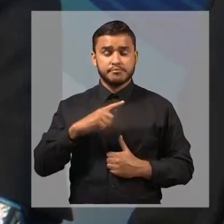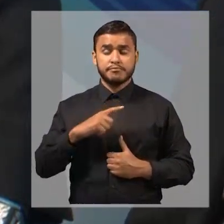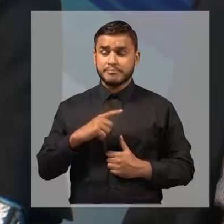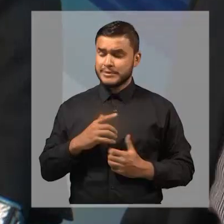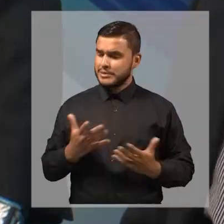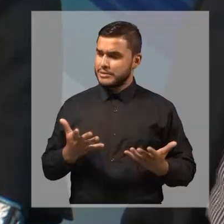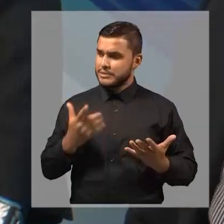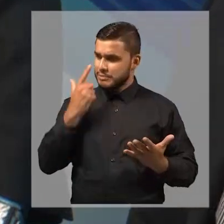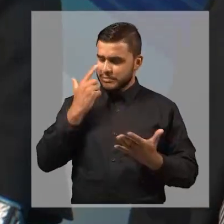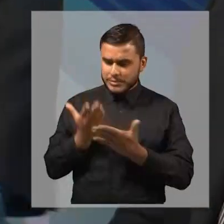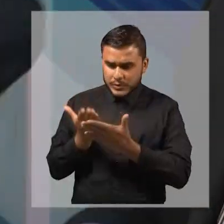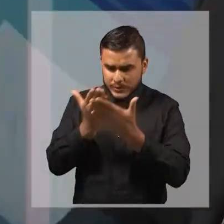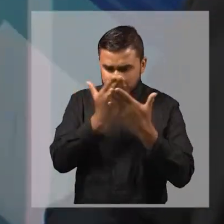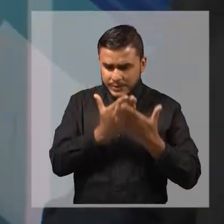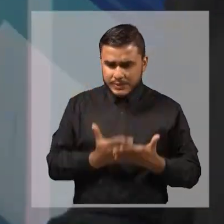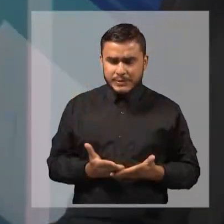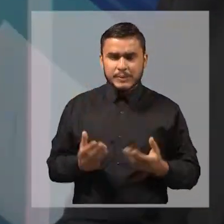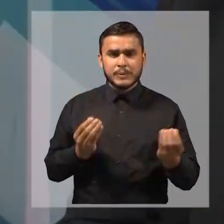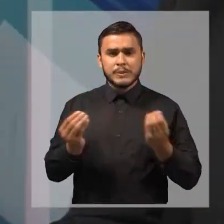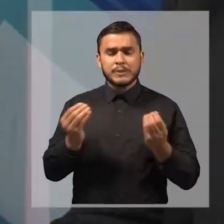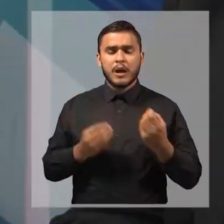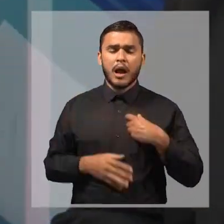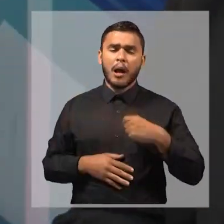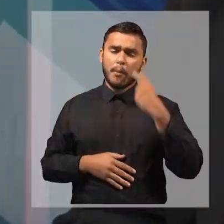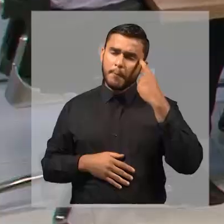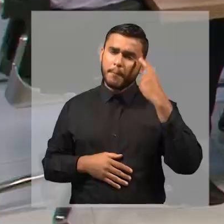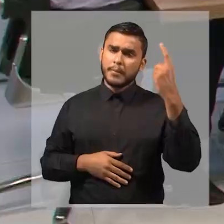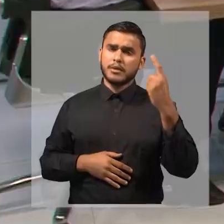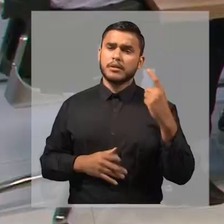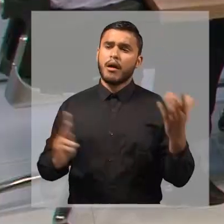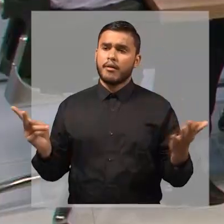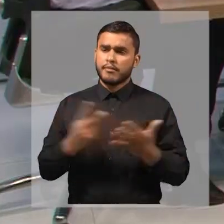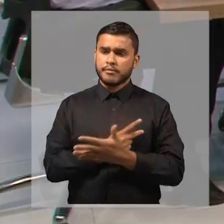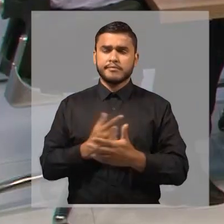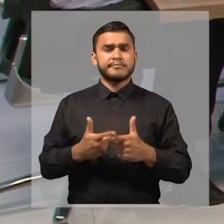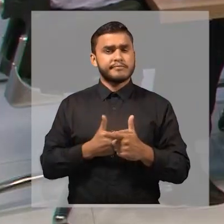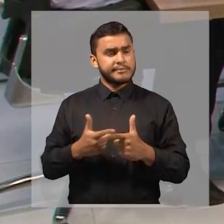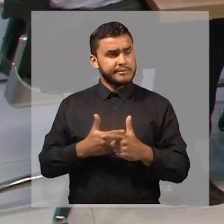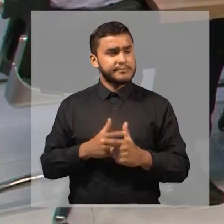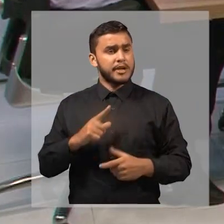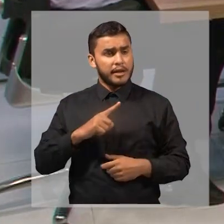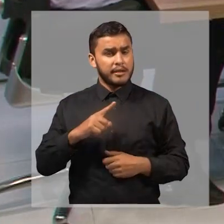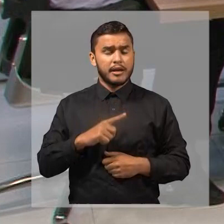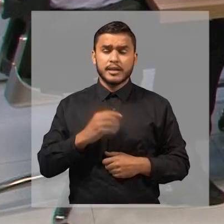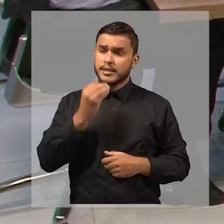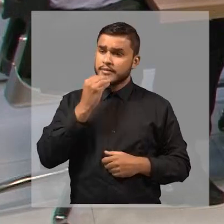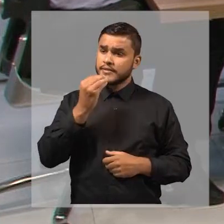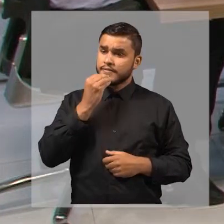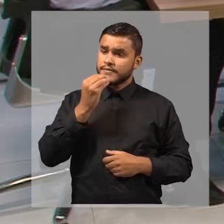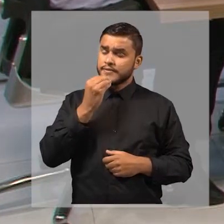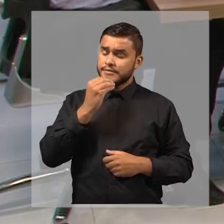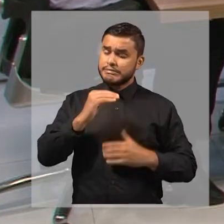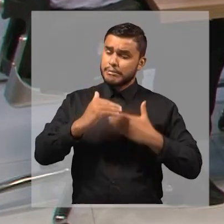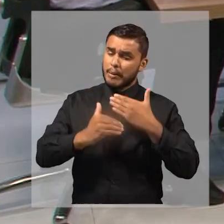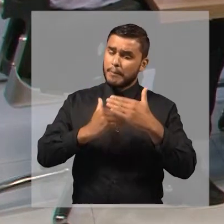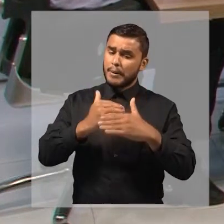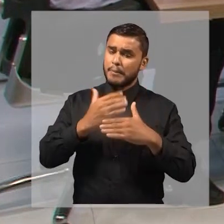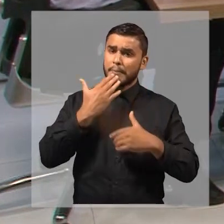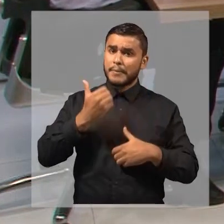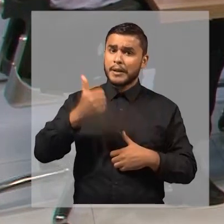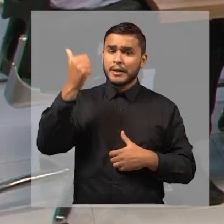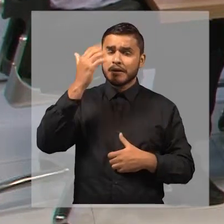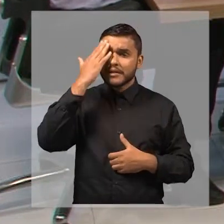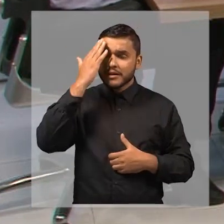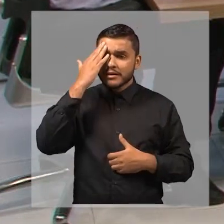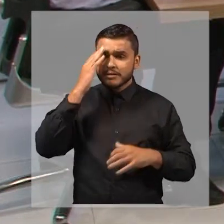de compreensão do quadro atual. Acho que tem muito de jogar panos mornos, sabe? De tentar salvar alguma coisa. A gente deveria